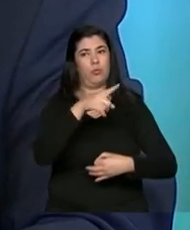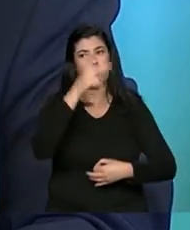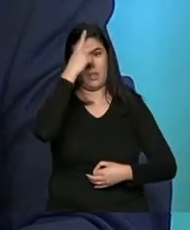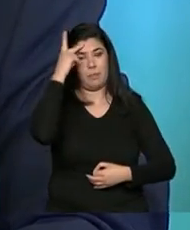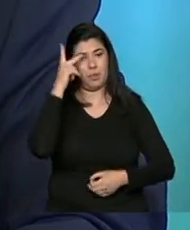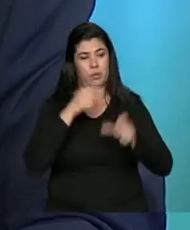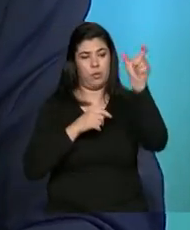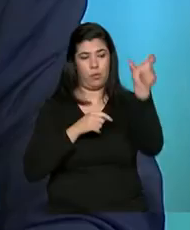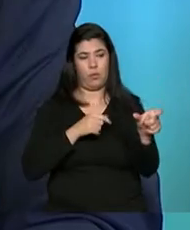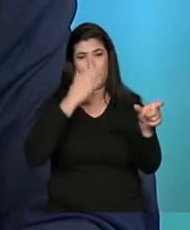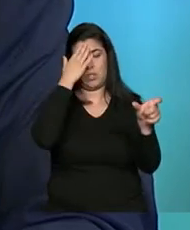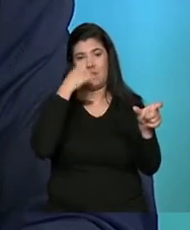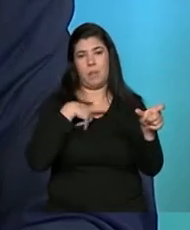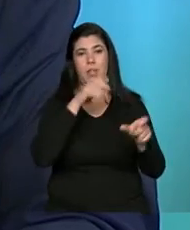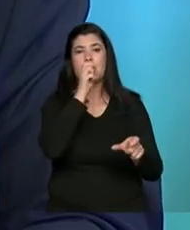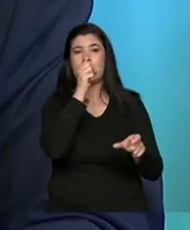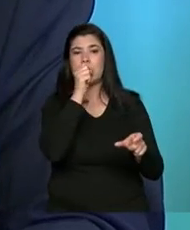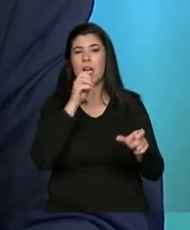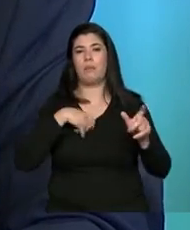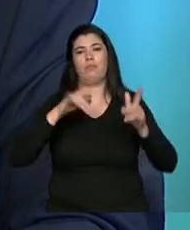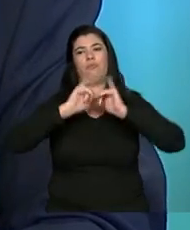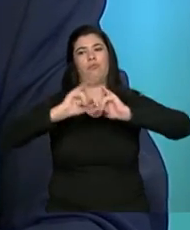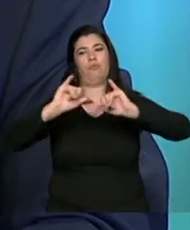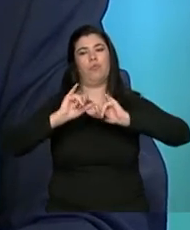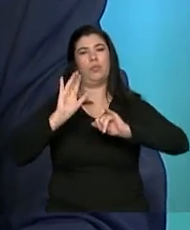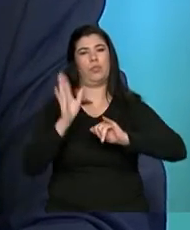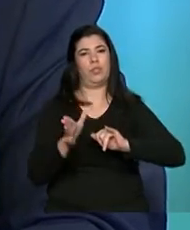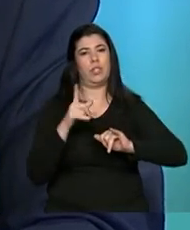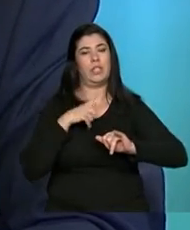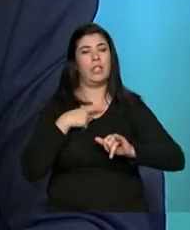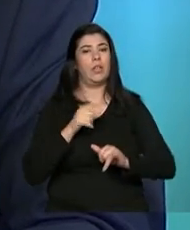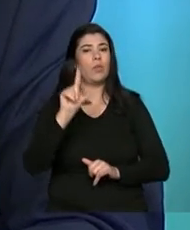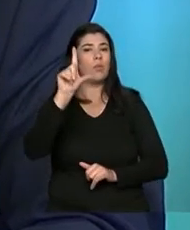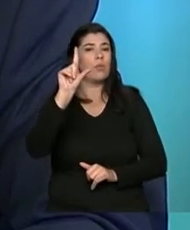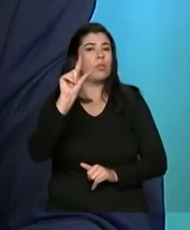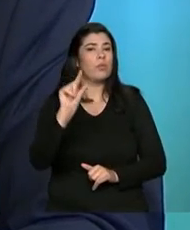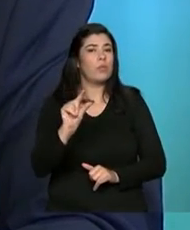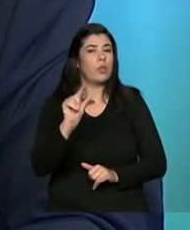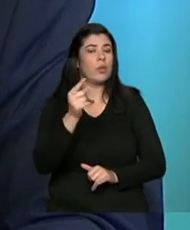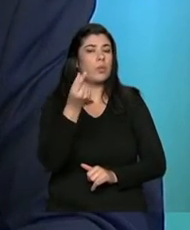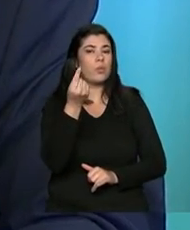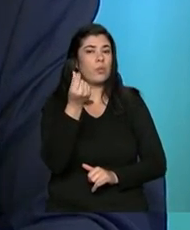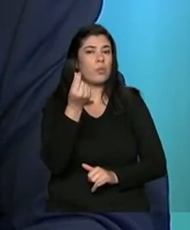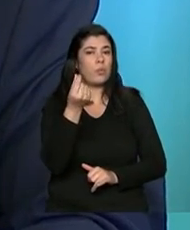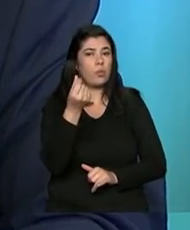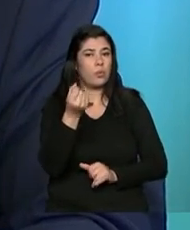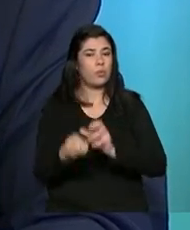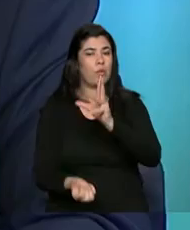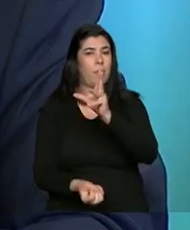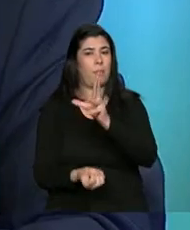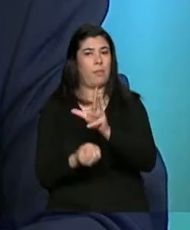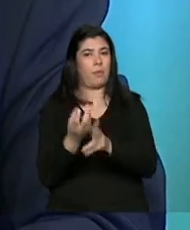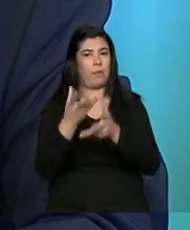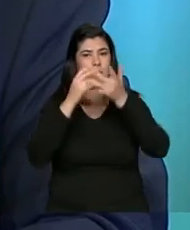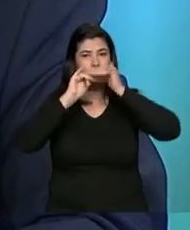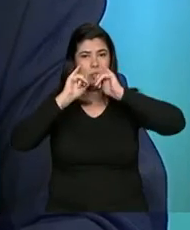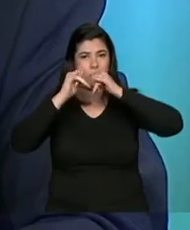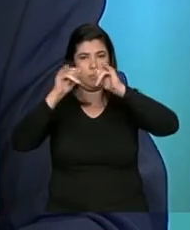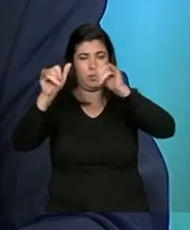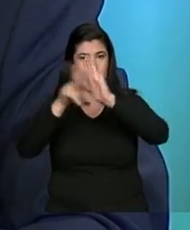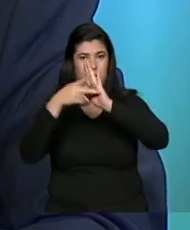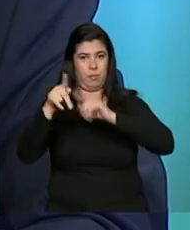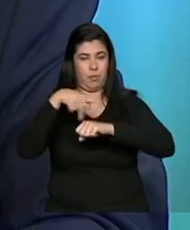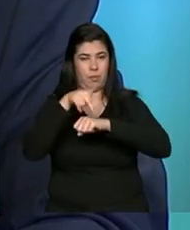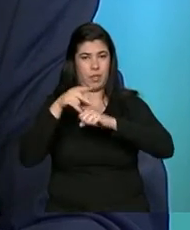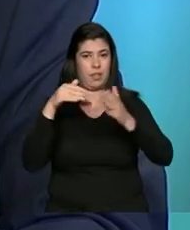desde sábado ele já sabe já está informado de que há uma redução no custo de geração térmica no país